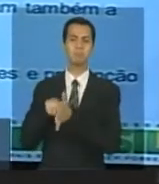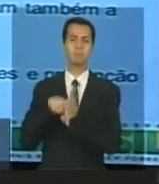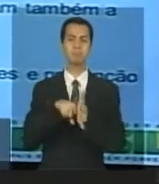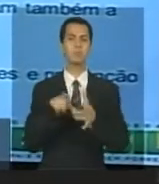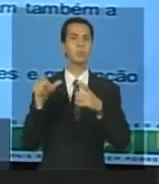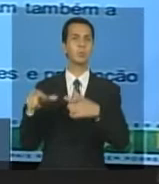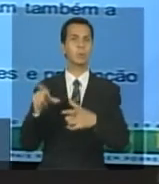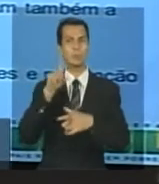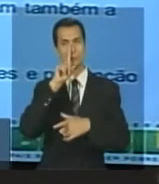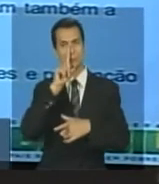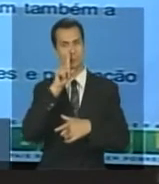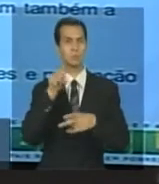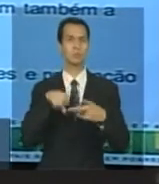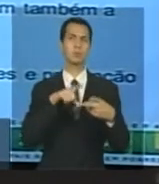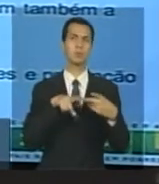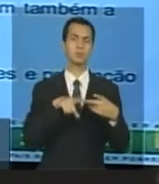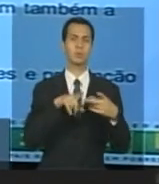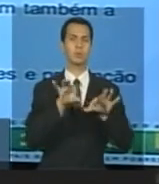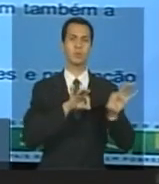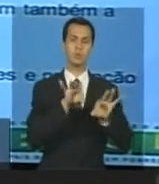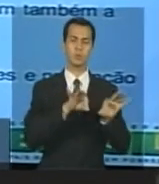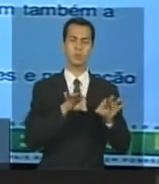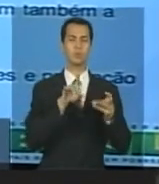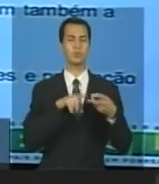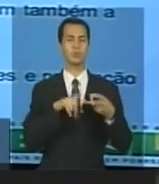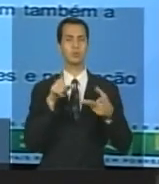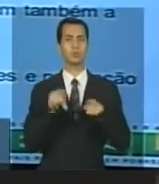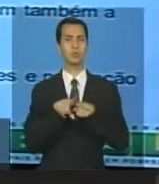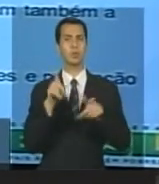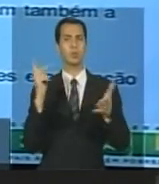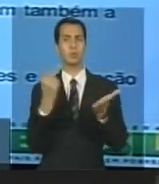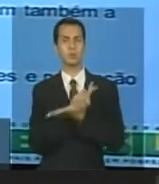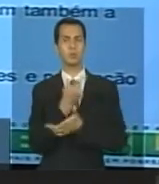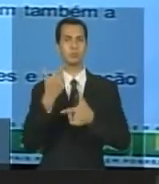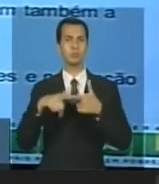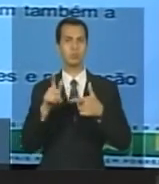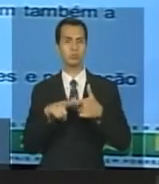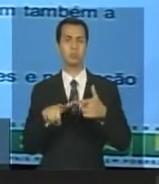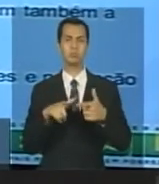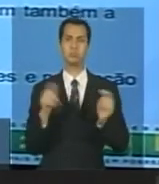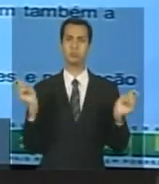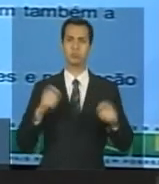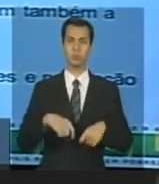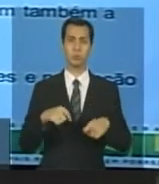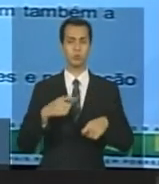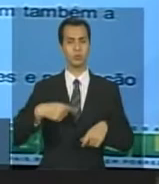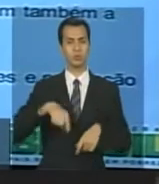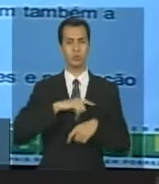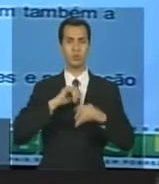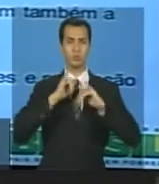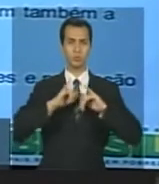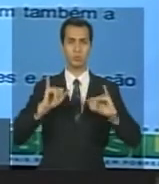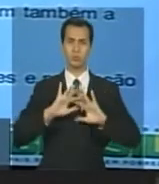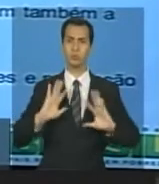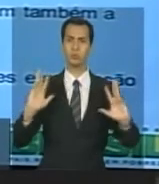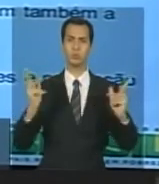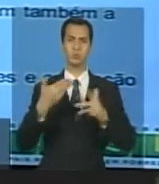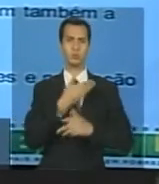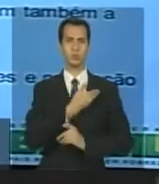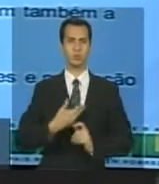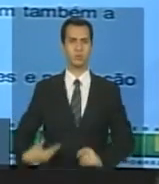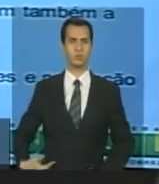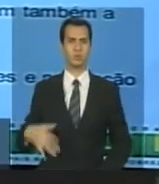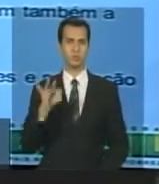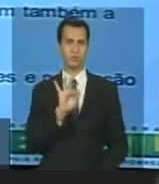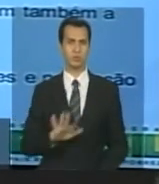estruturação de órgãos de Defesa Civil assim como também da recorrência de desastres e permite os diversos órgãos do Governo Federal tem uma uma atuação eficaz e